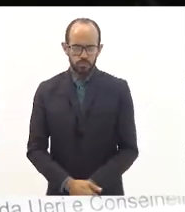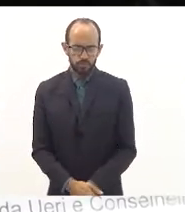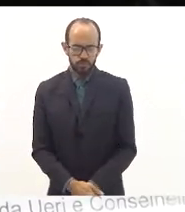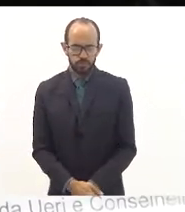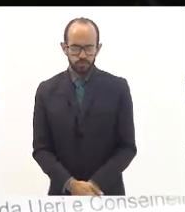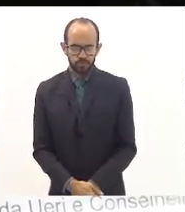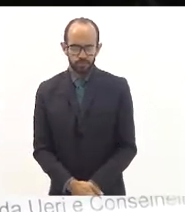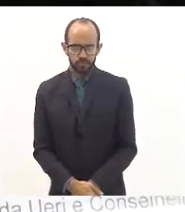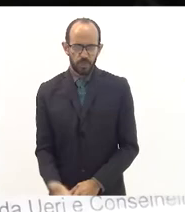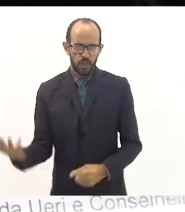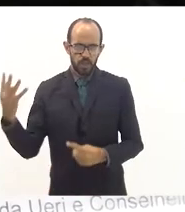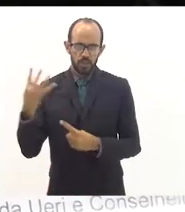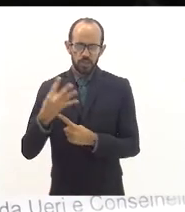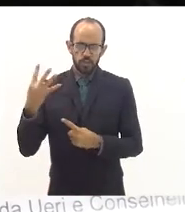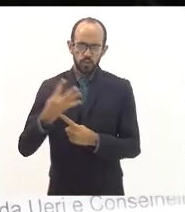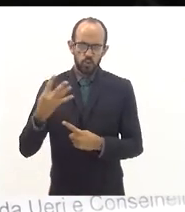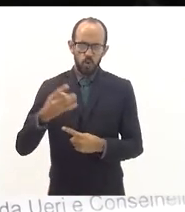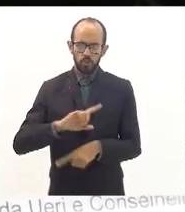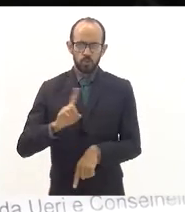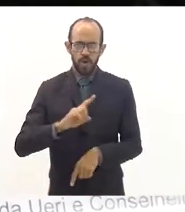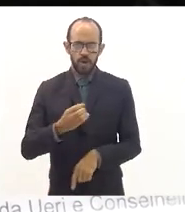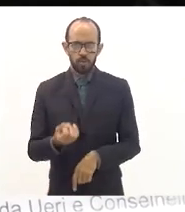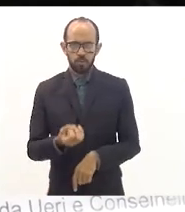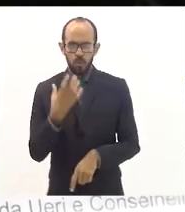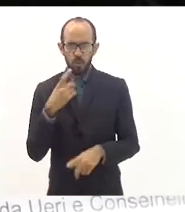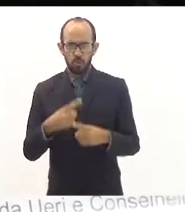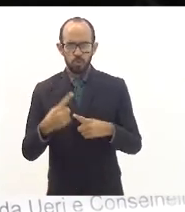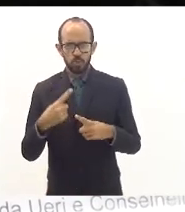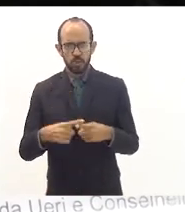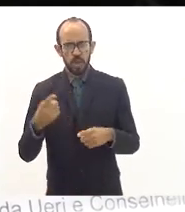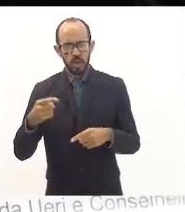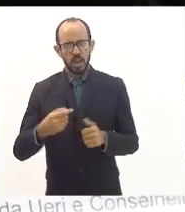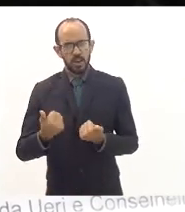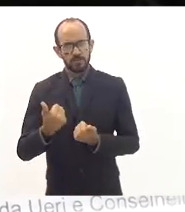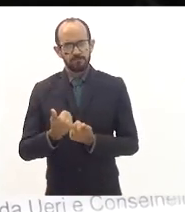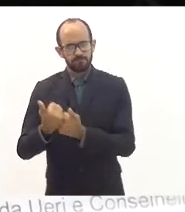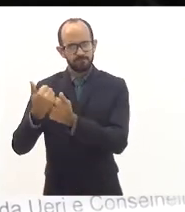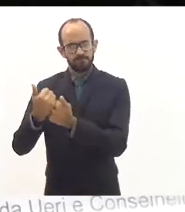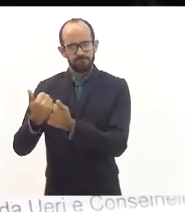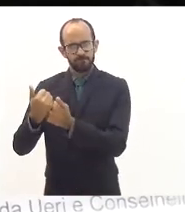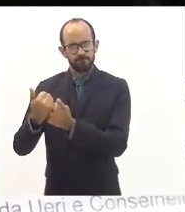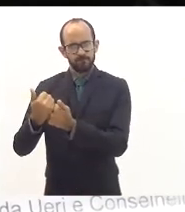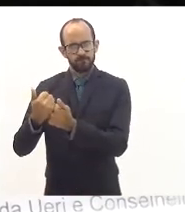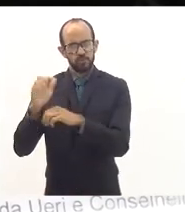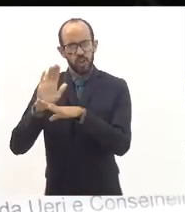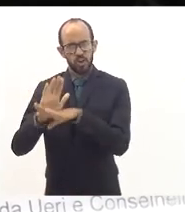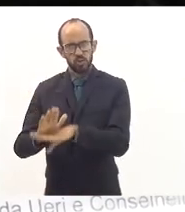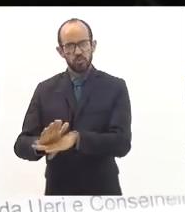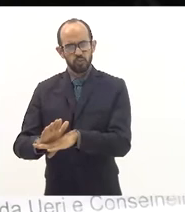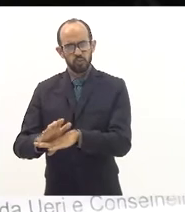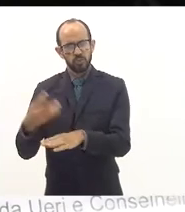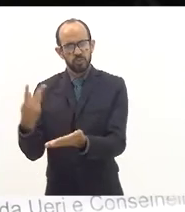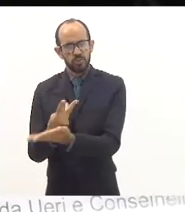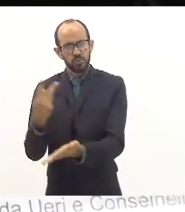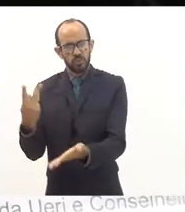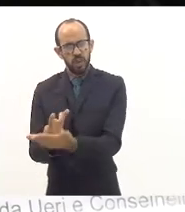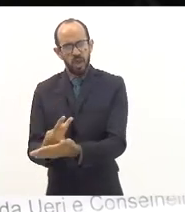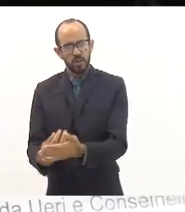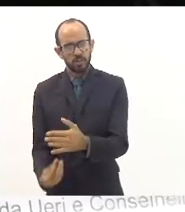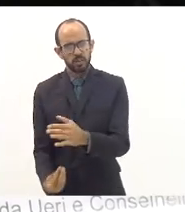A Rede Globo não prestava porque se forrou de favores ilícitos. Criou um monopólio